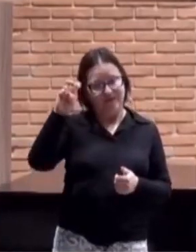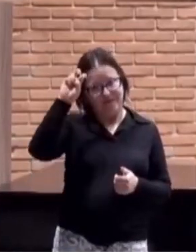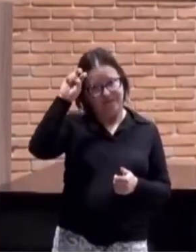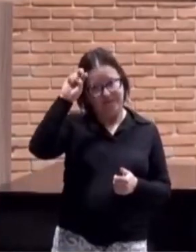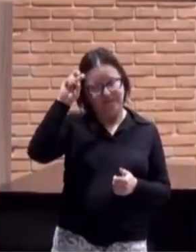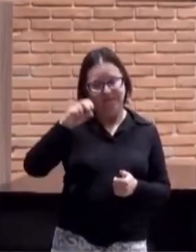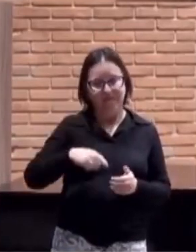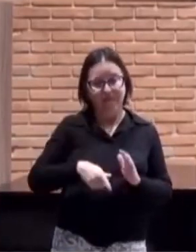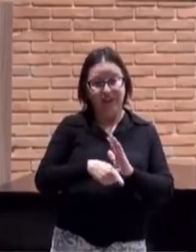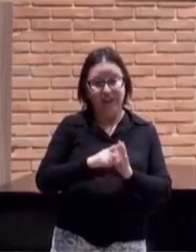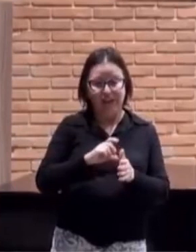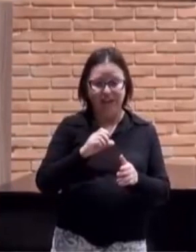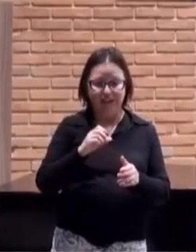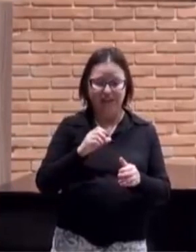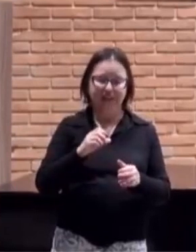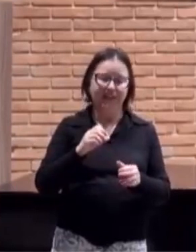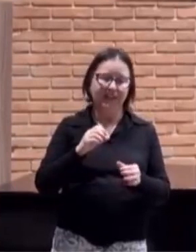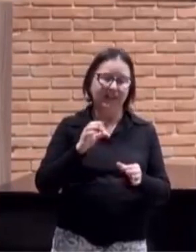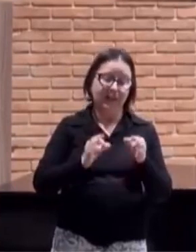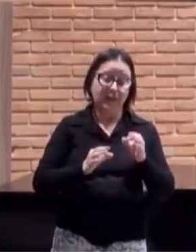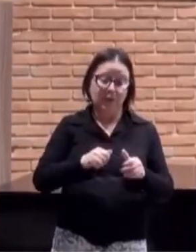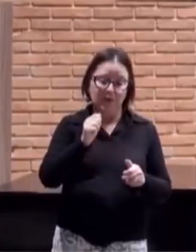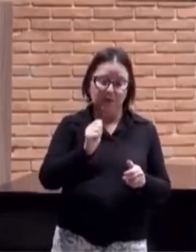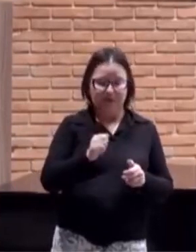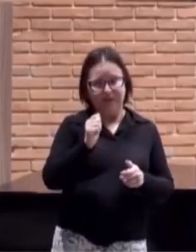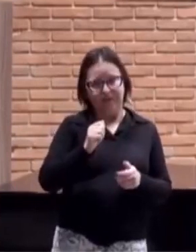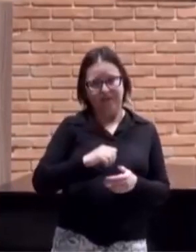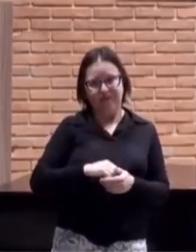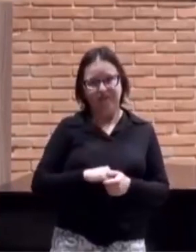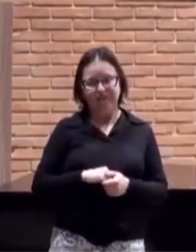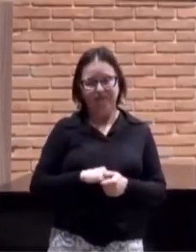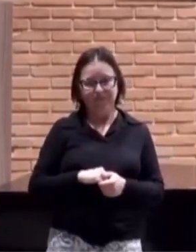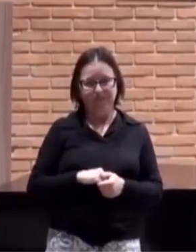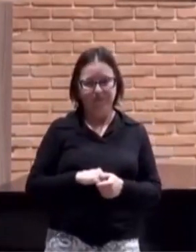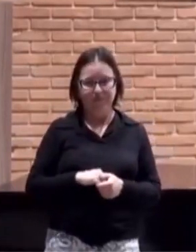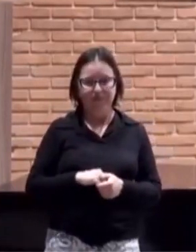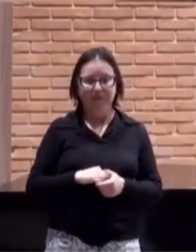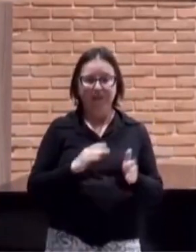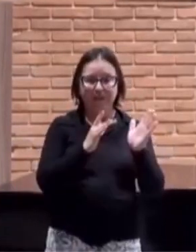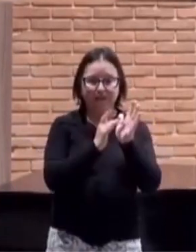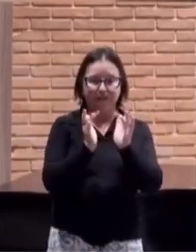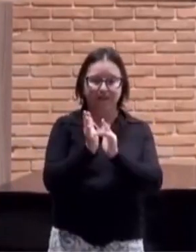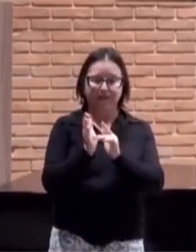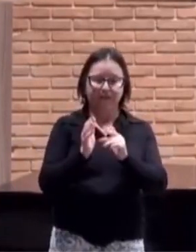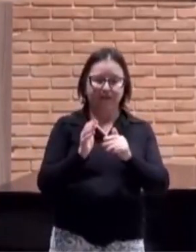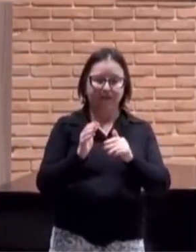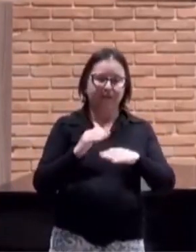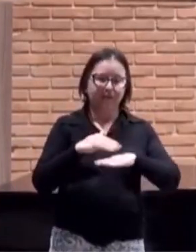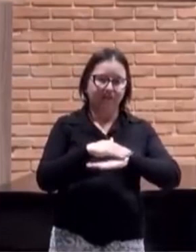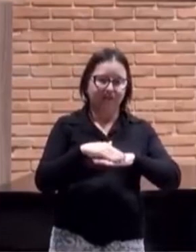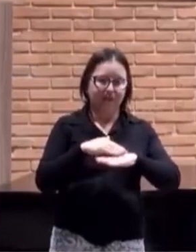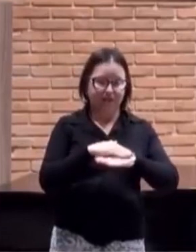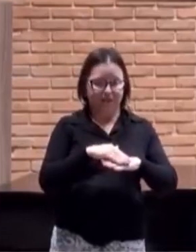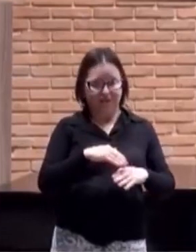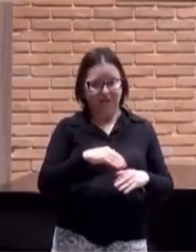Antes do julgamento dele. Ele está falando com seus discípulos. Ele